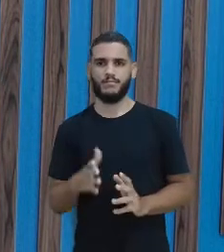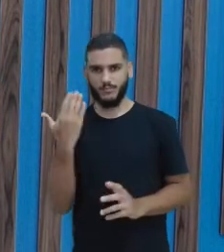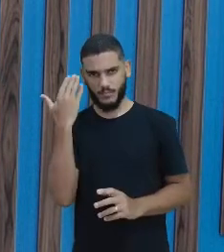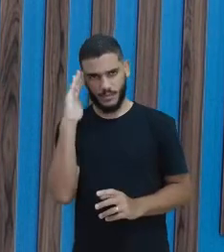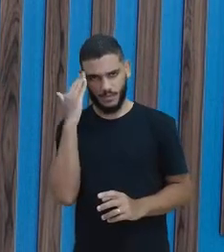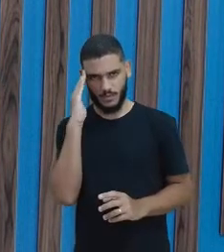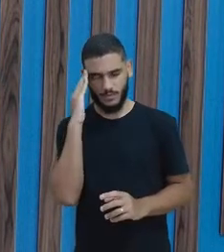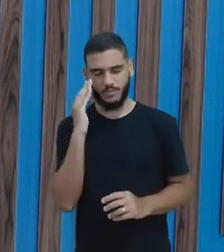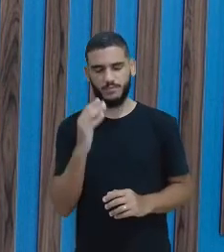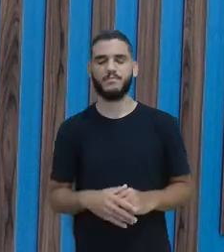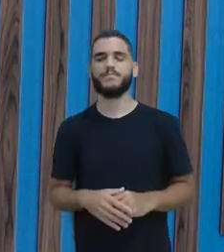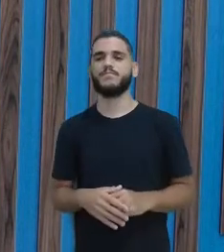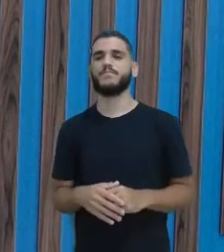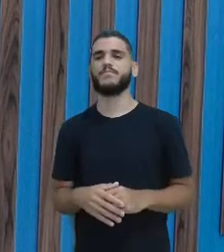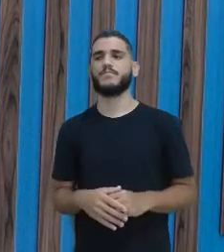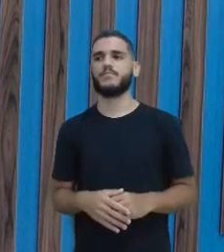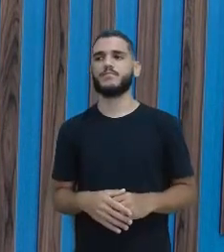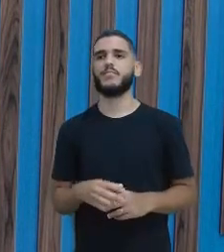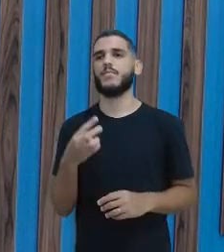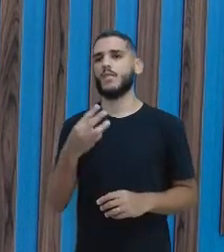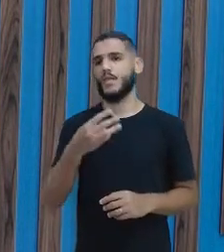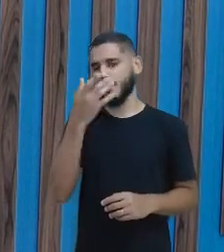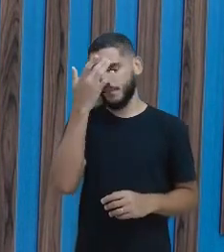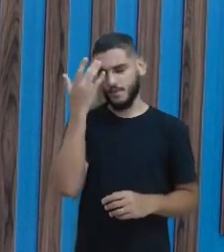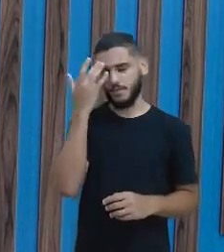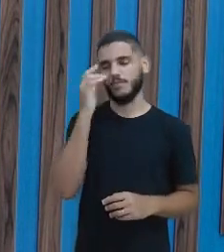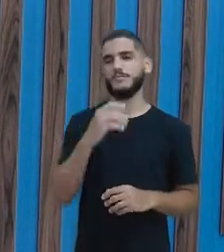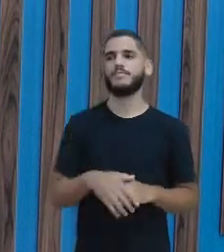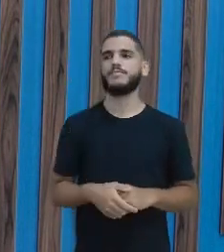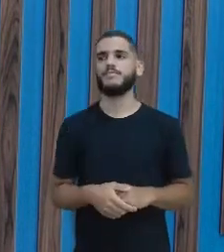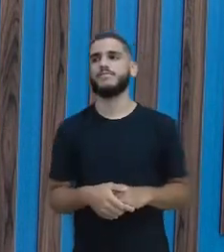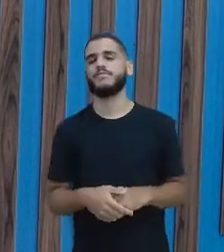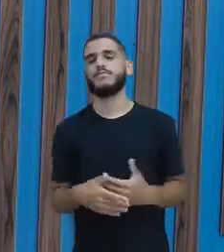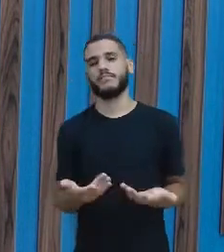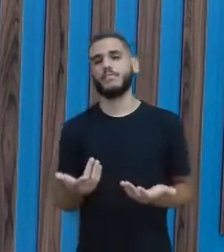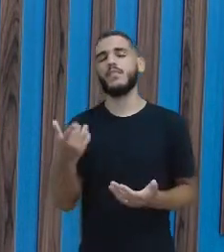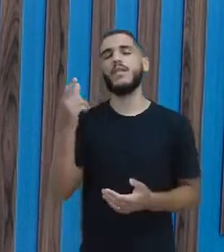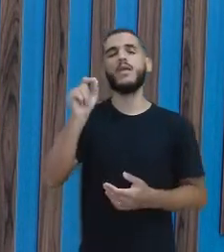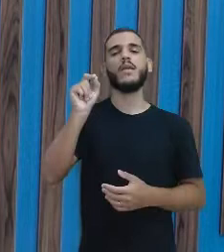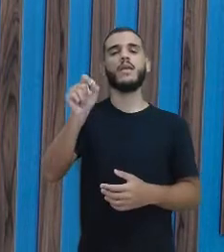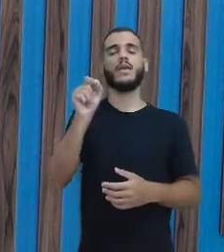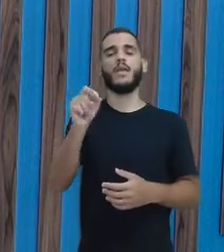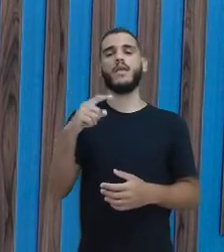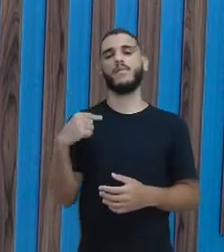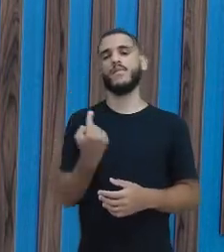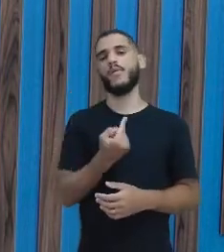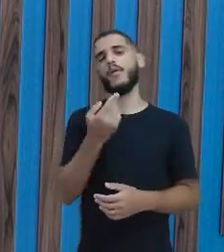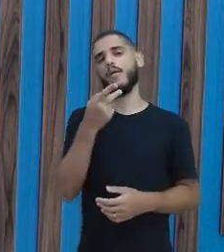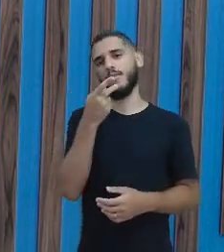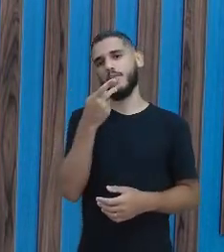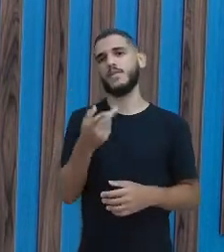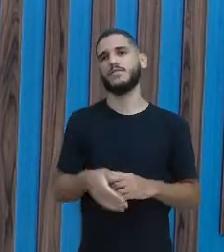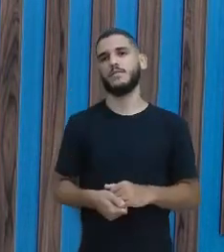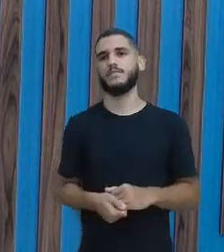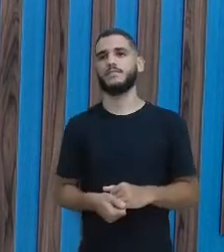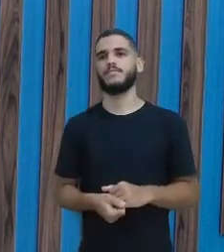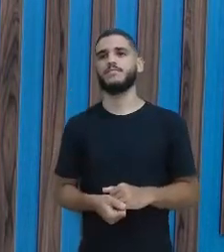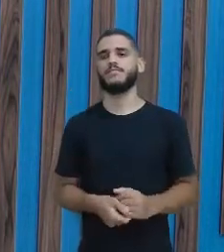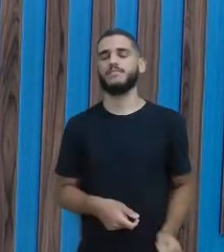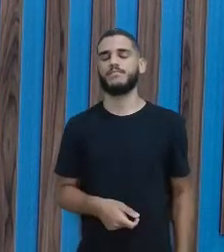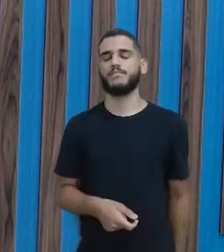agora? Essa terceira pessoa é ela. É de quem, é sobre quem eu estou falando alguma